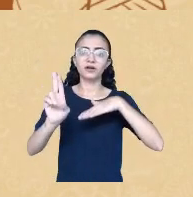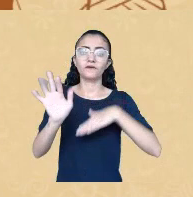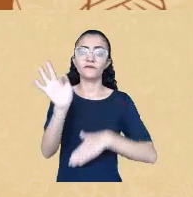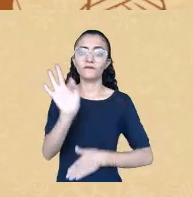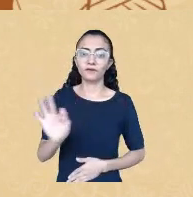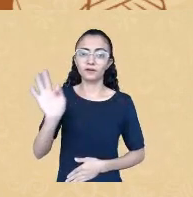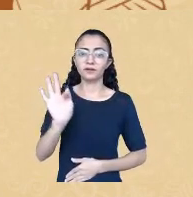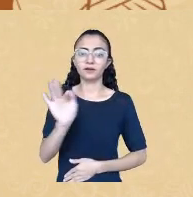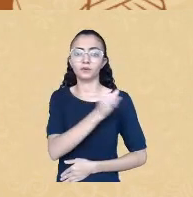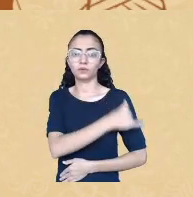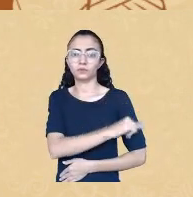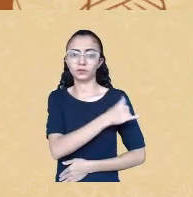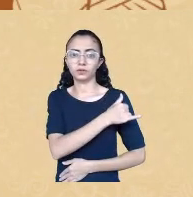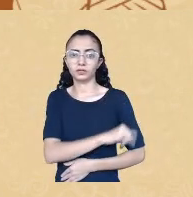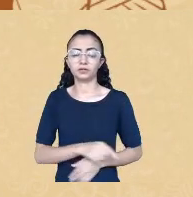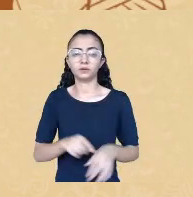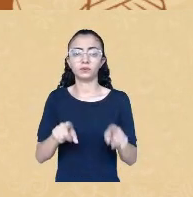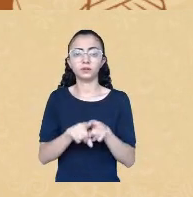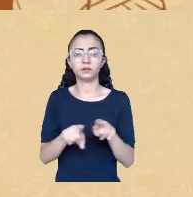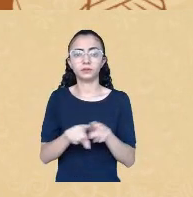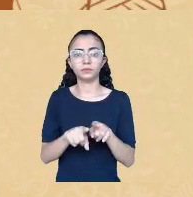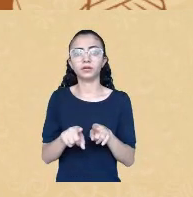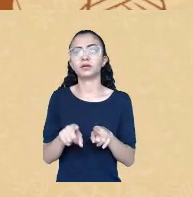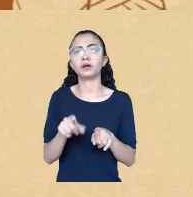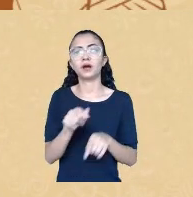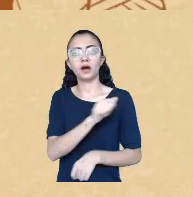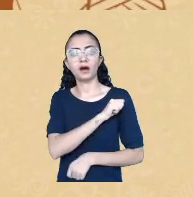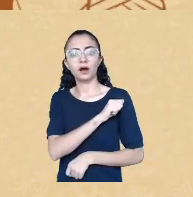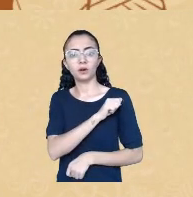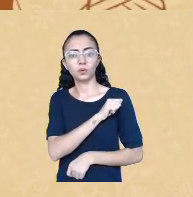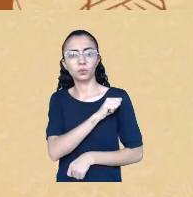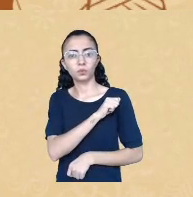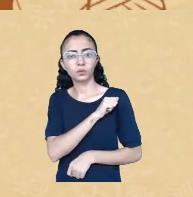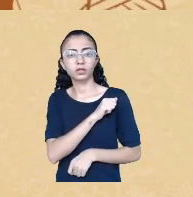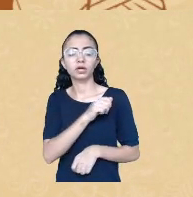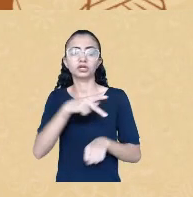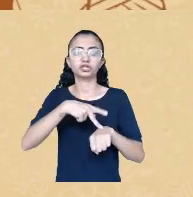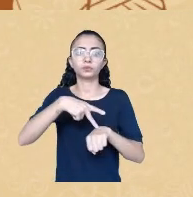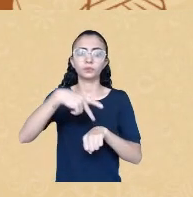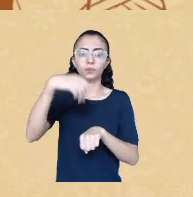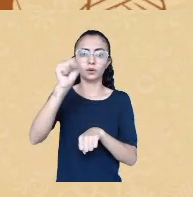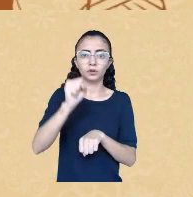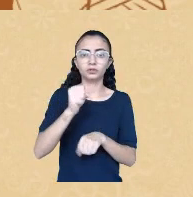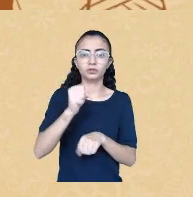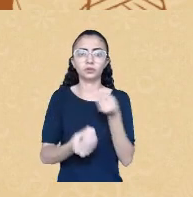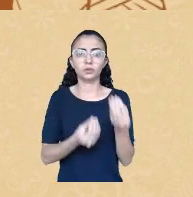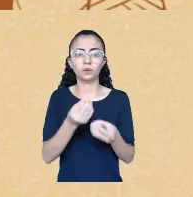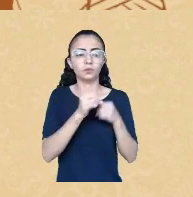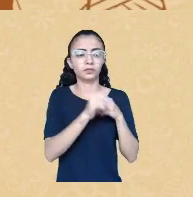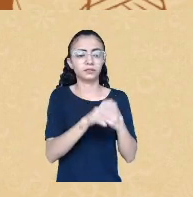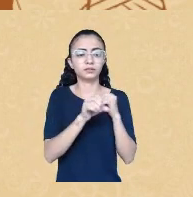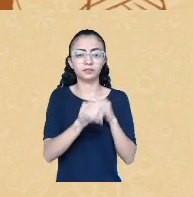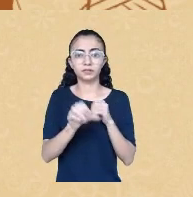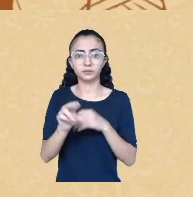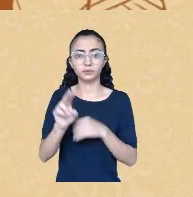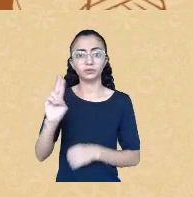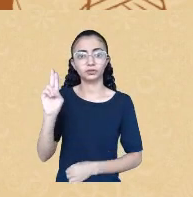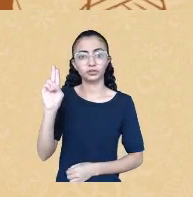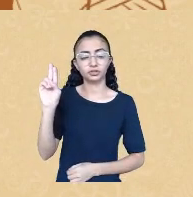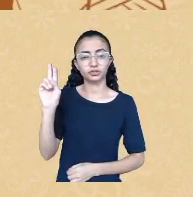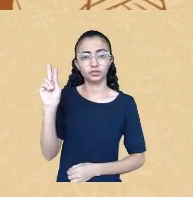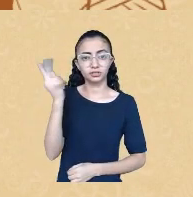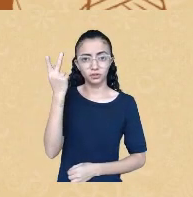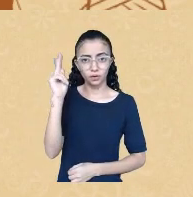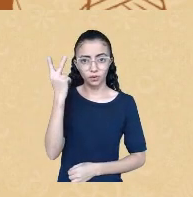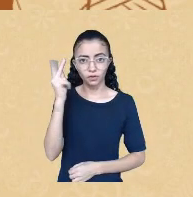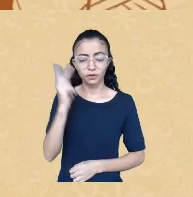de pós-graduação Stricto Sensu em ensino de história, professora de história da Universidade